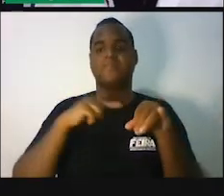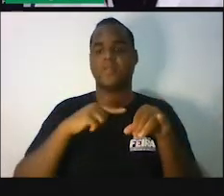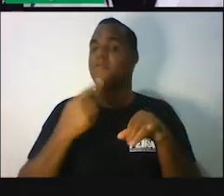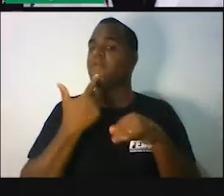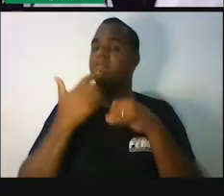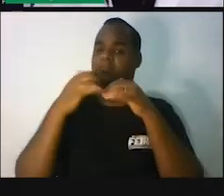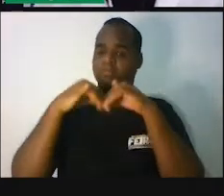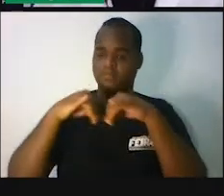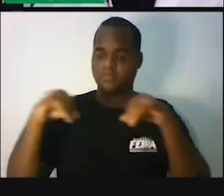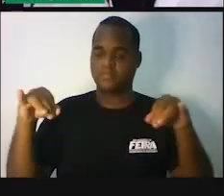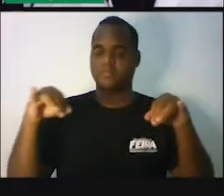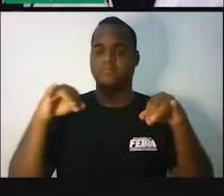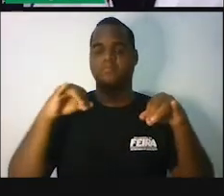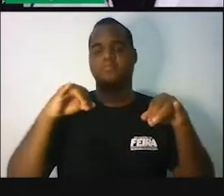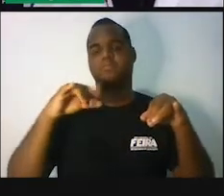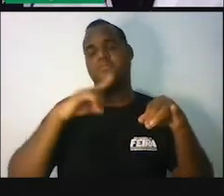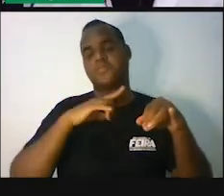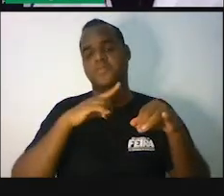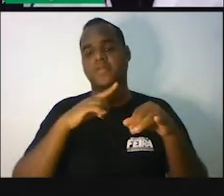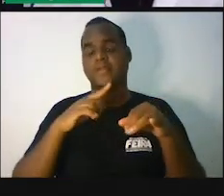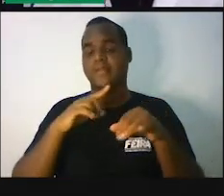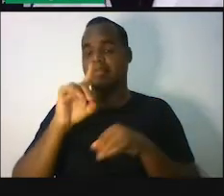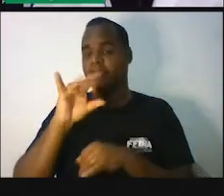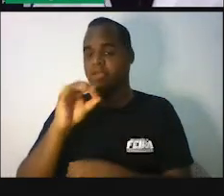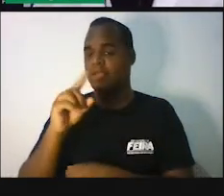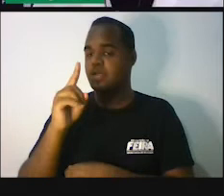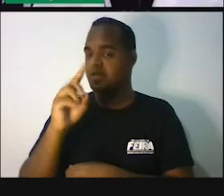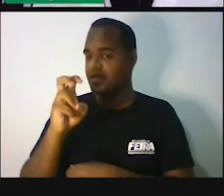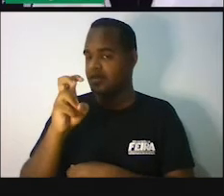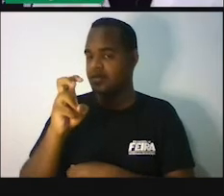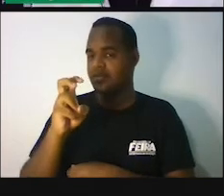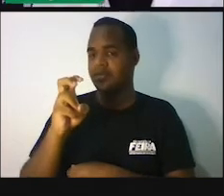divulgada no dia